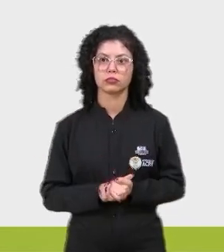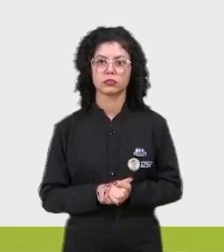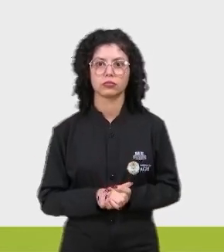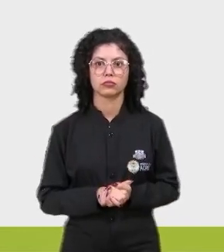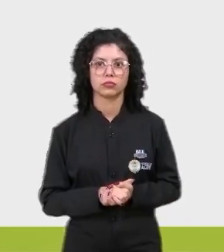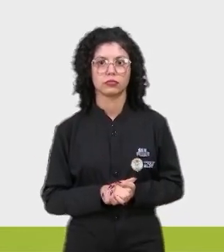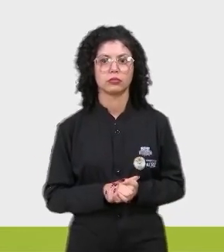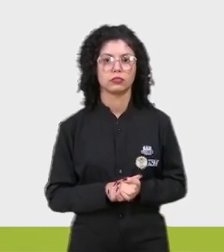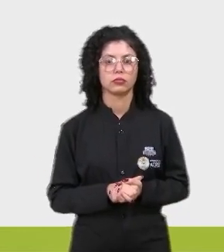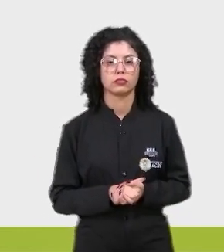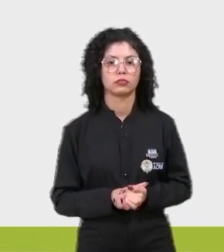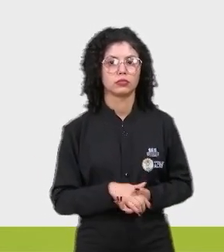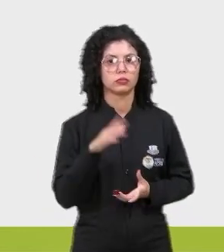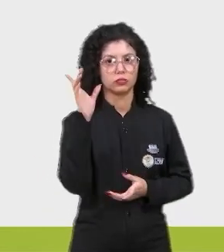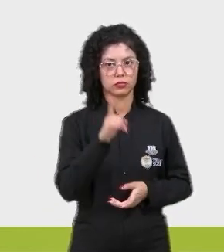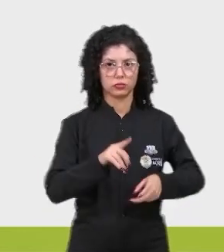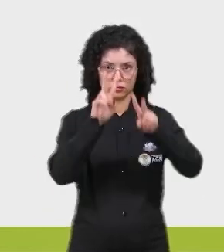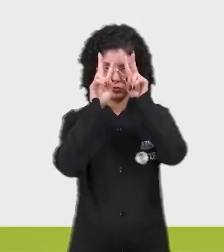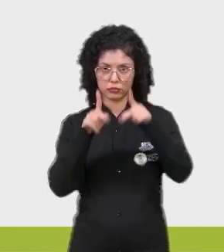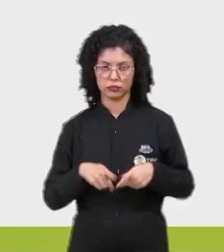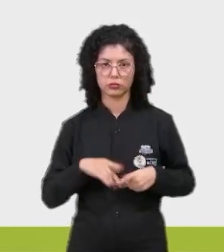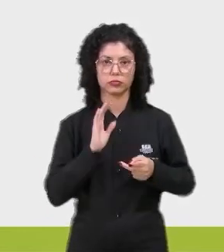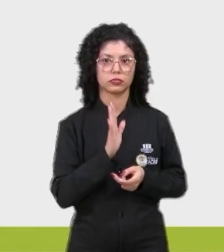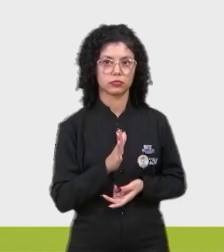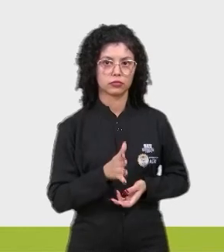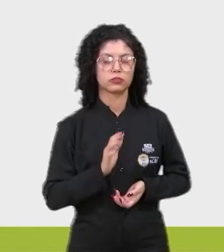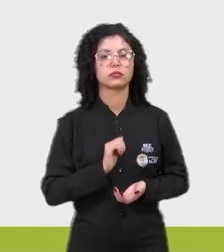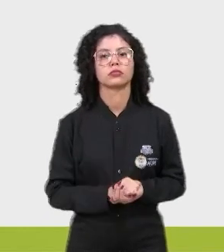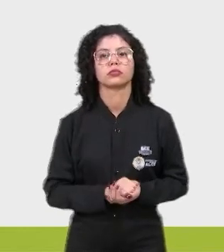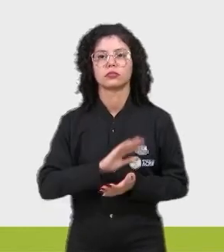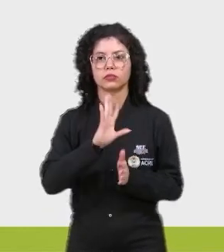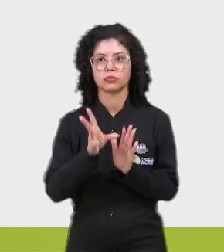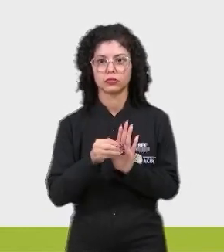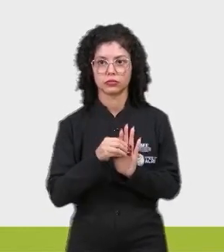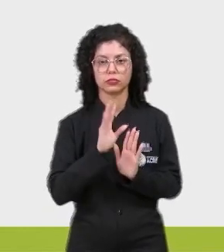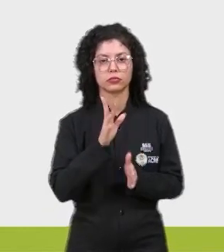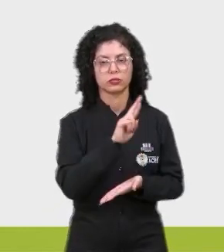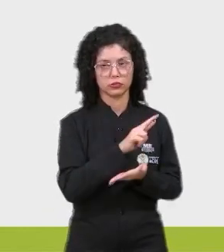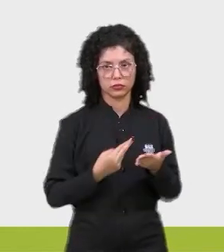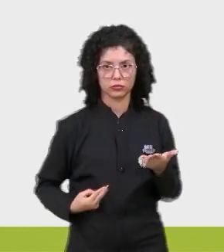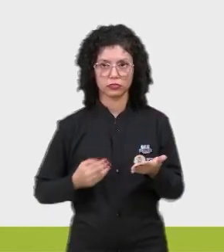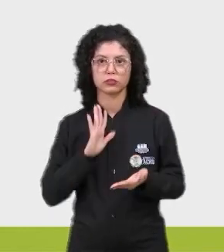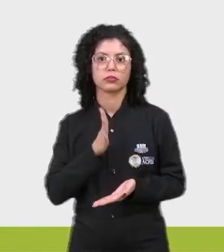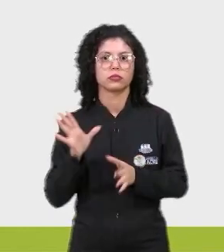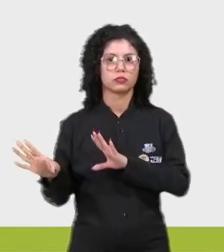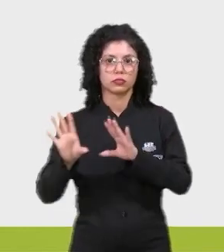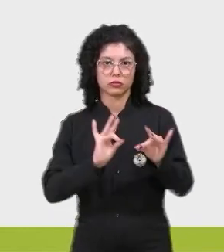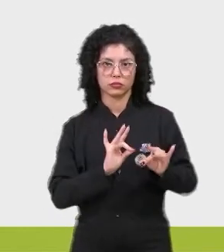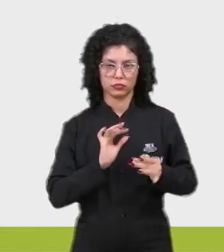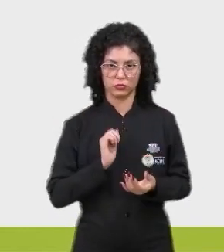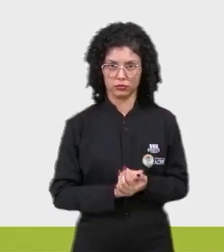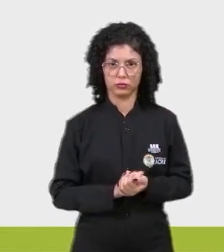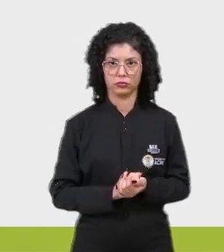fala em direitos humanos, já dá, você colocando isso na sua redação, né, já traz mais uma consistência aos